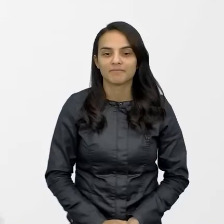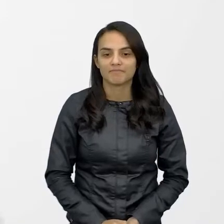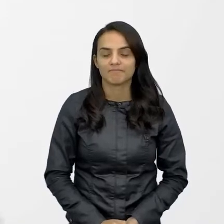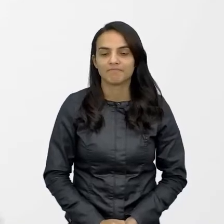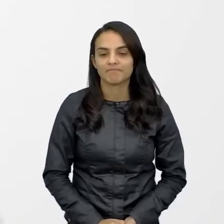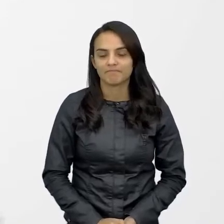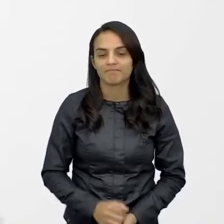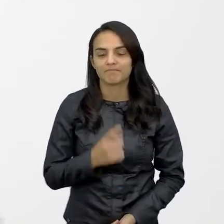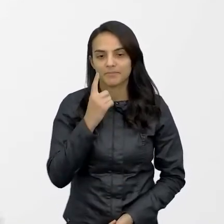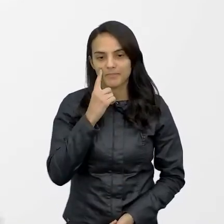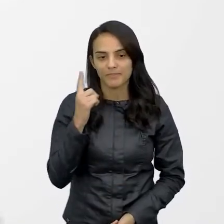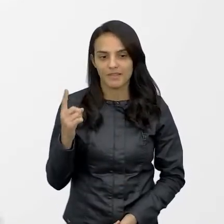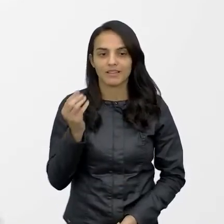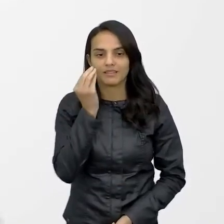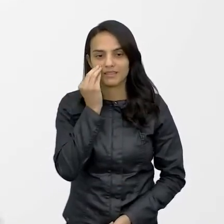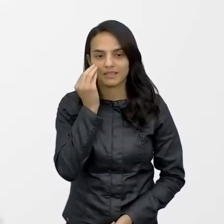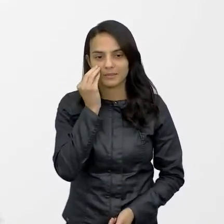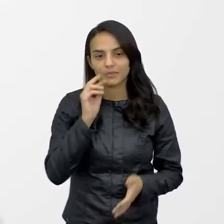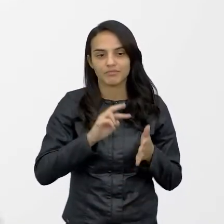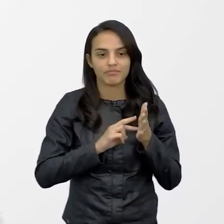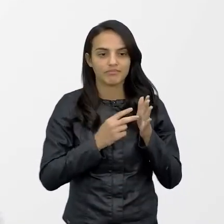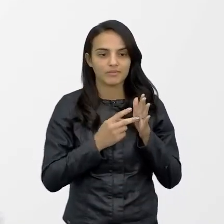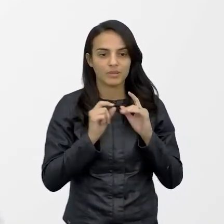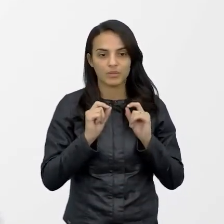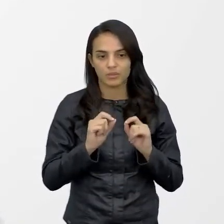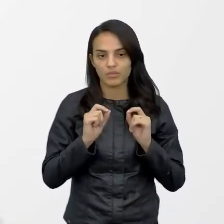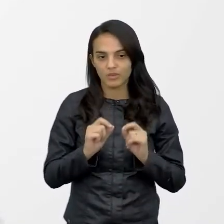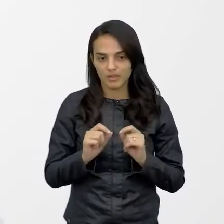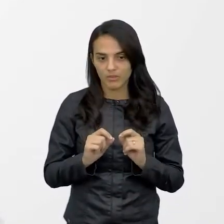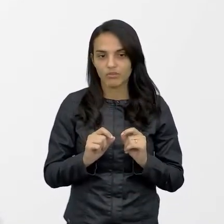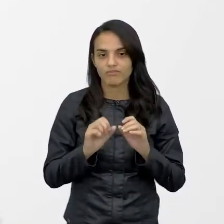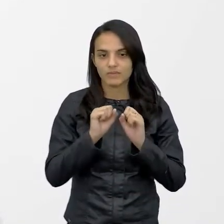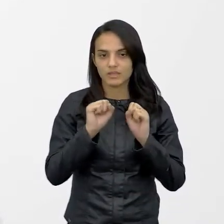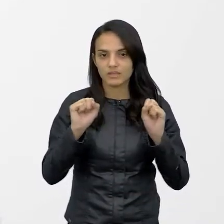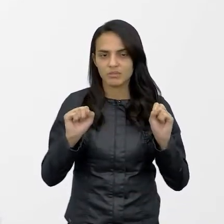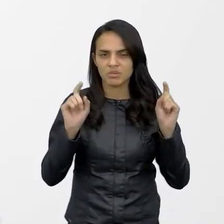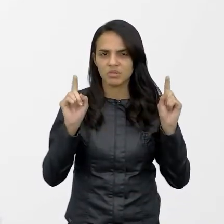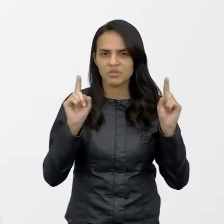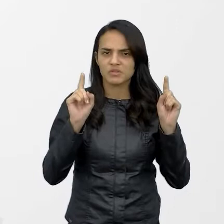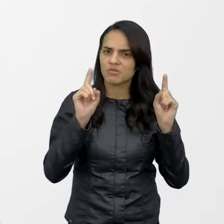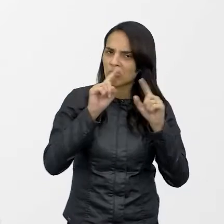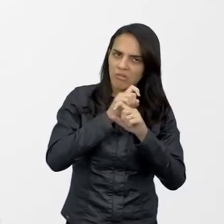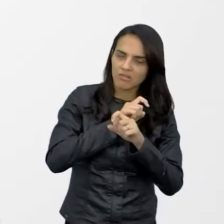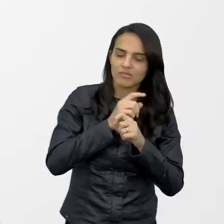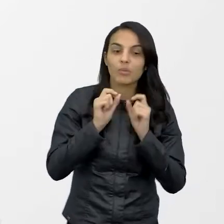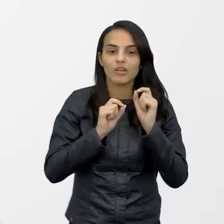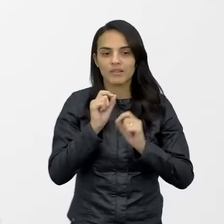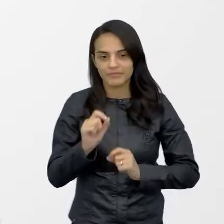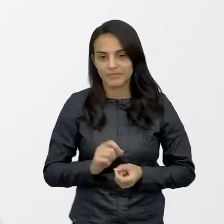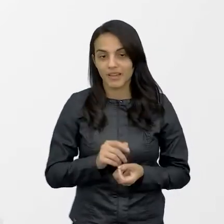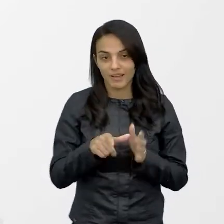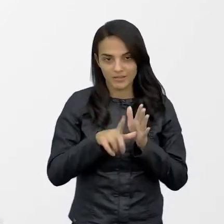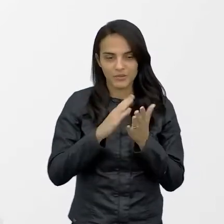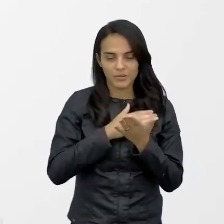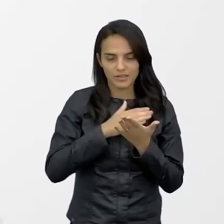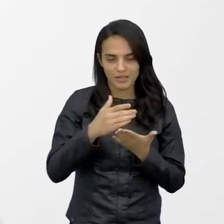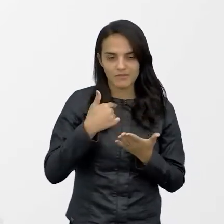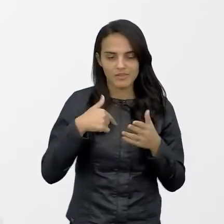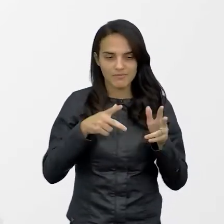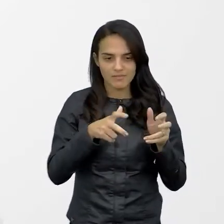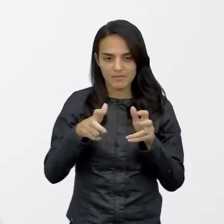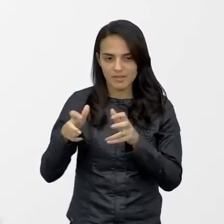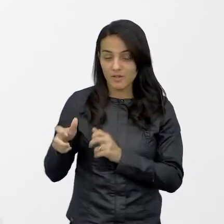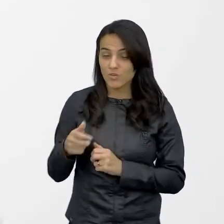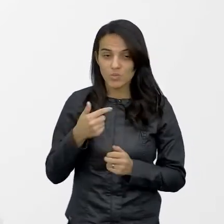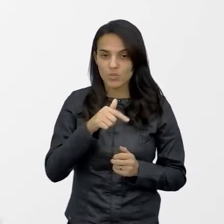Neste módulo, tentaremos definir o que é exatamente um sistema complexo. Antes de começar, devemos notar que não existe